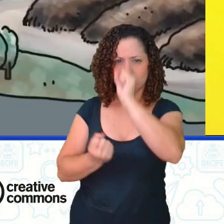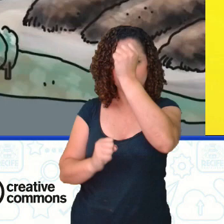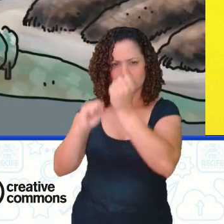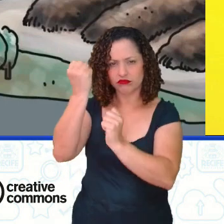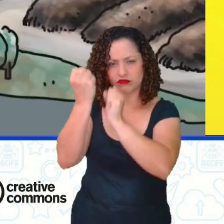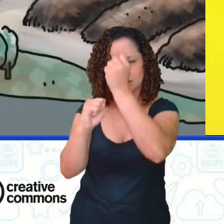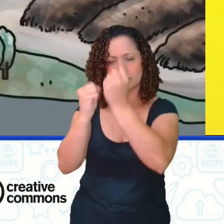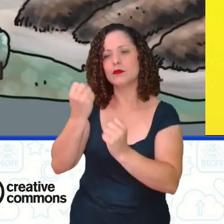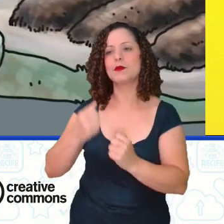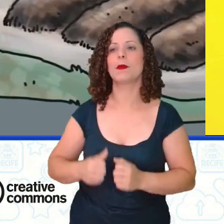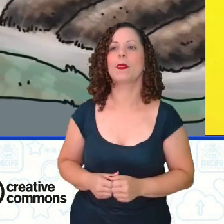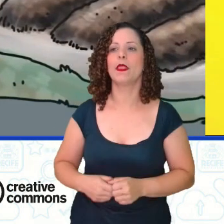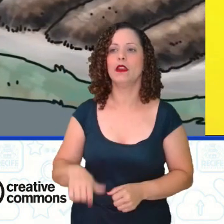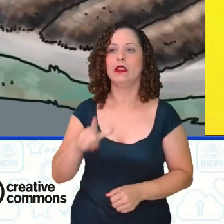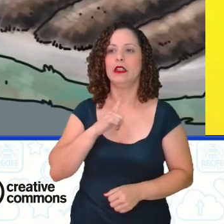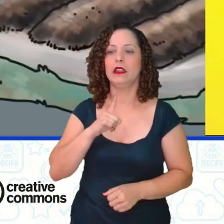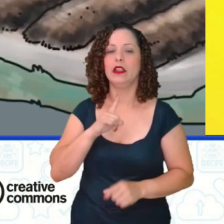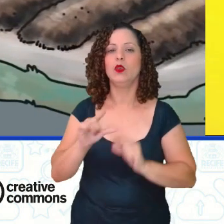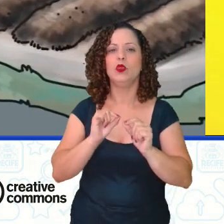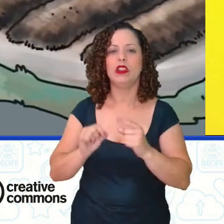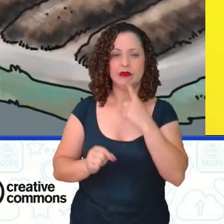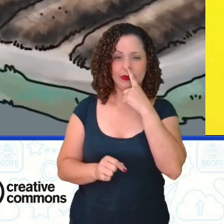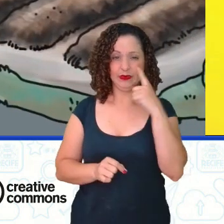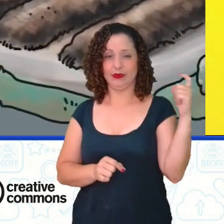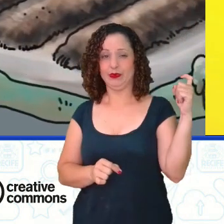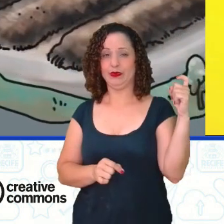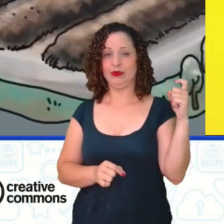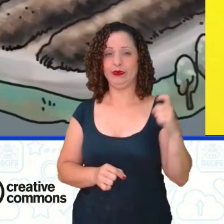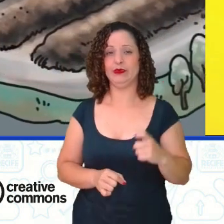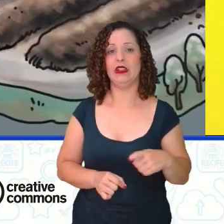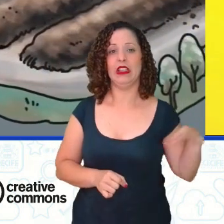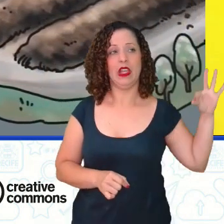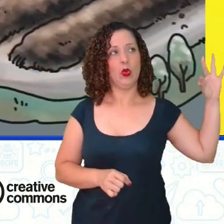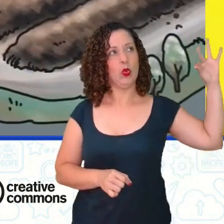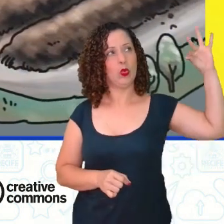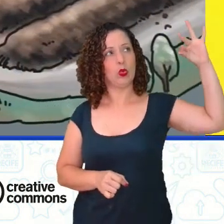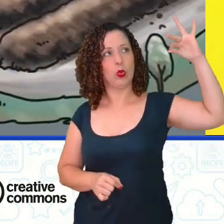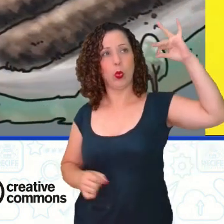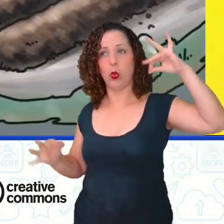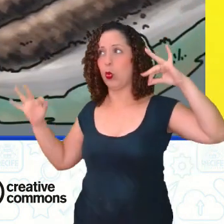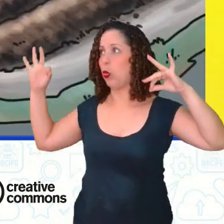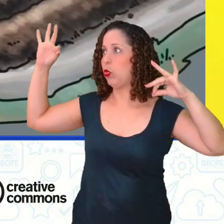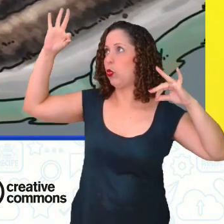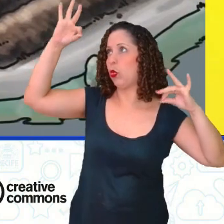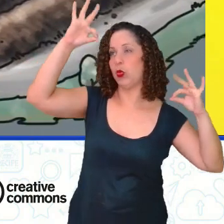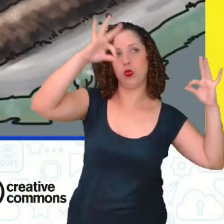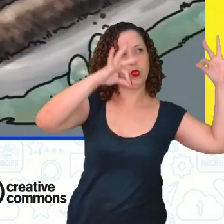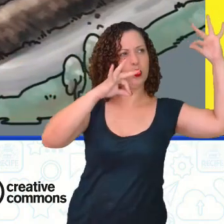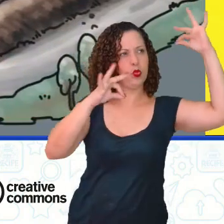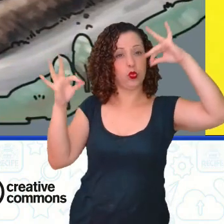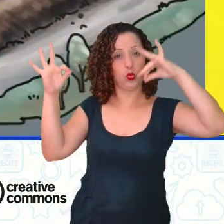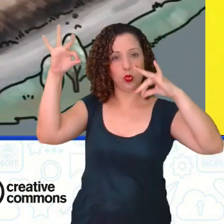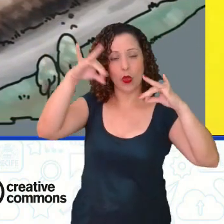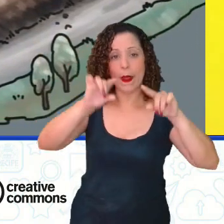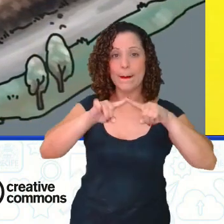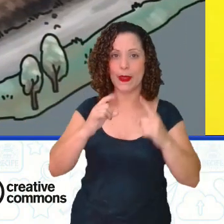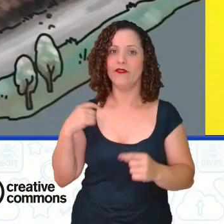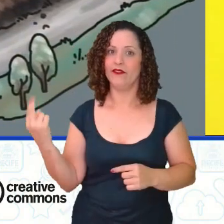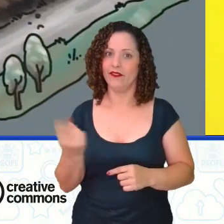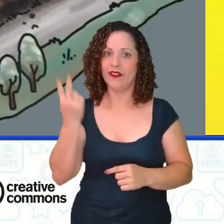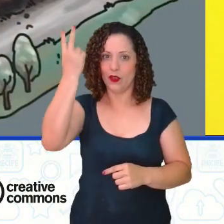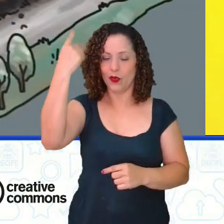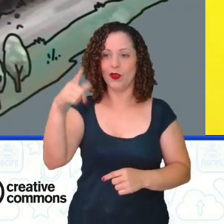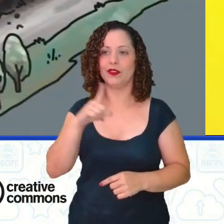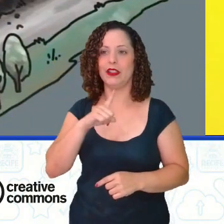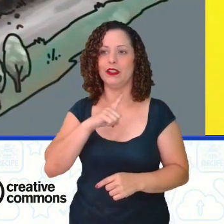A parte orgânica do lixo cheira mal e atrai insetos e outros animais, mas tem valor econômico. Nas